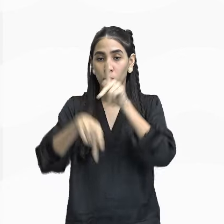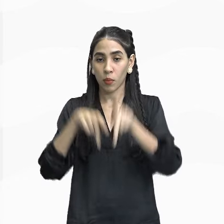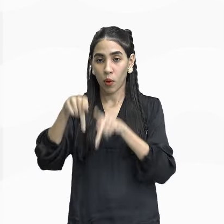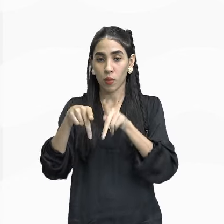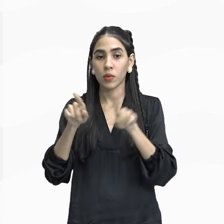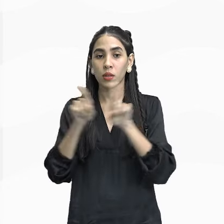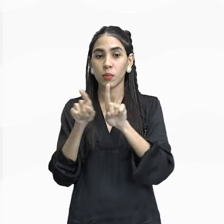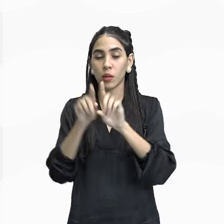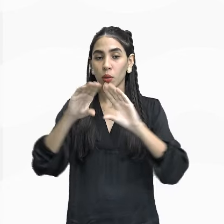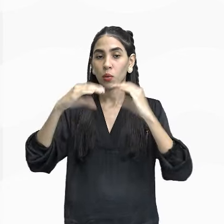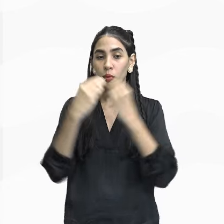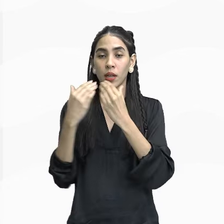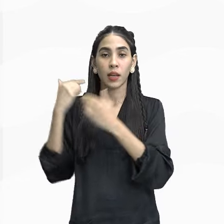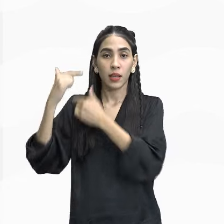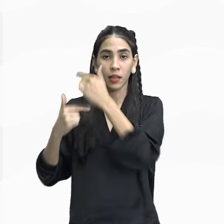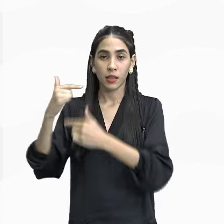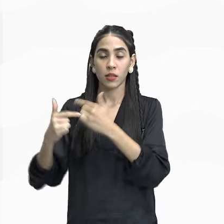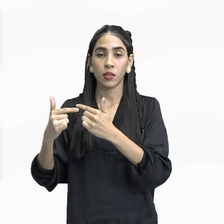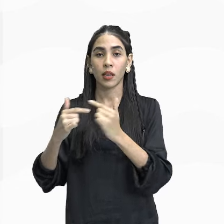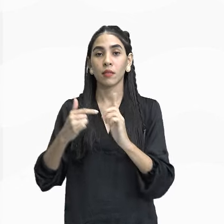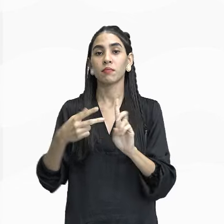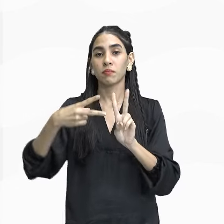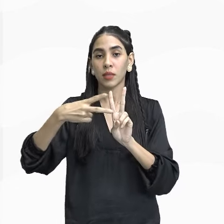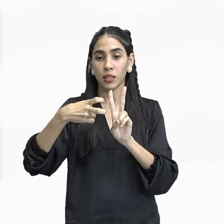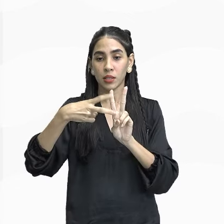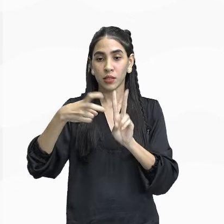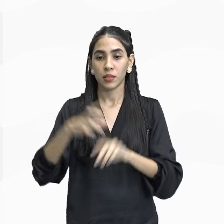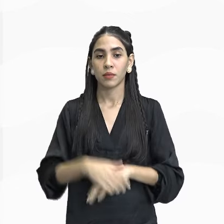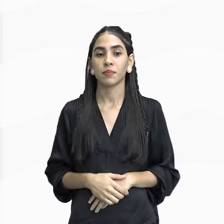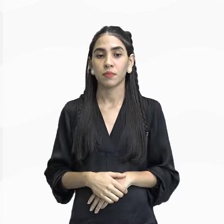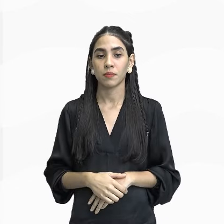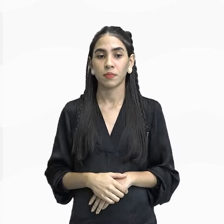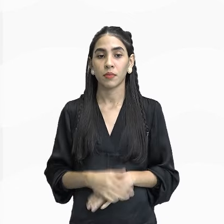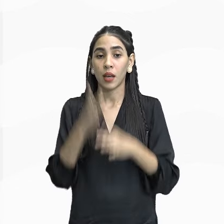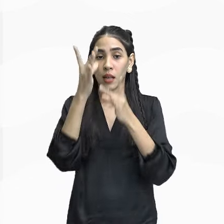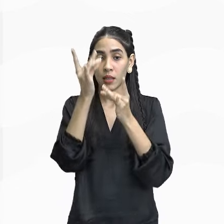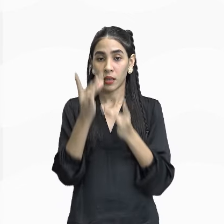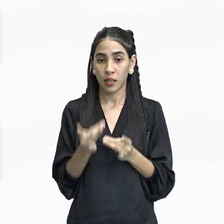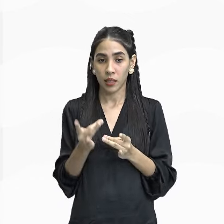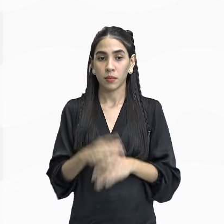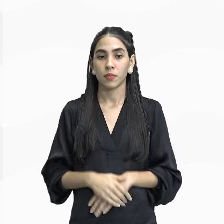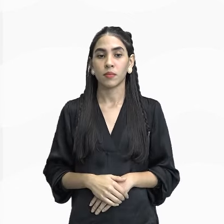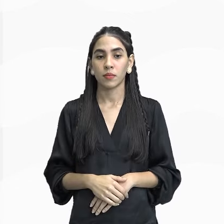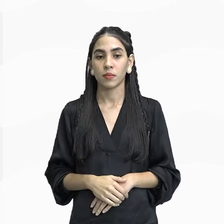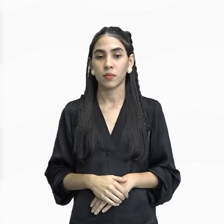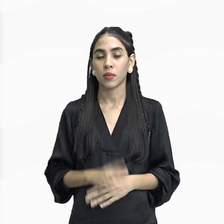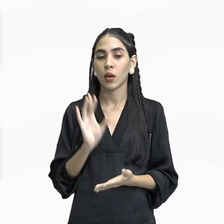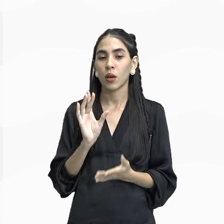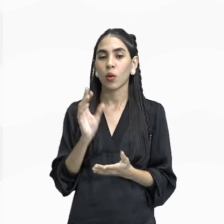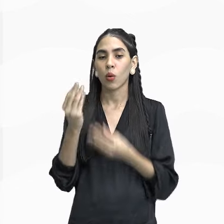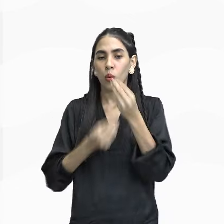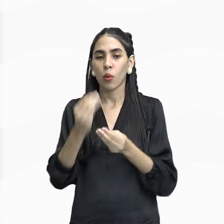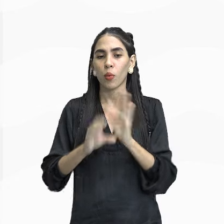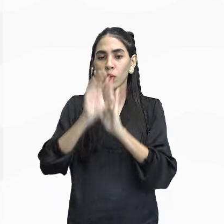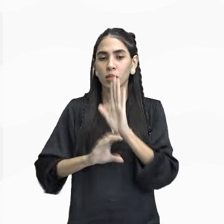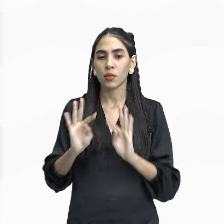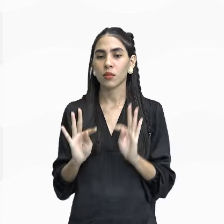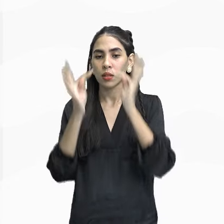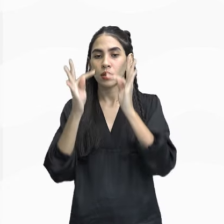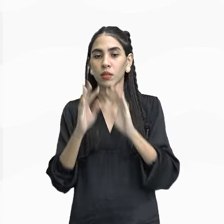e comunidades tradicionais e indígenas. O detalhamento deste objeto é definindo